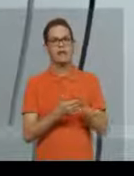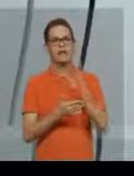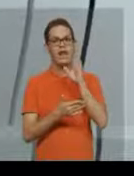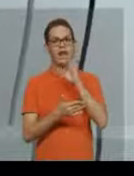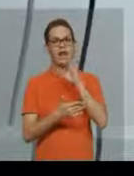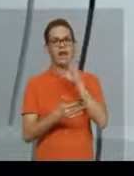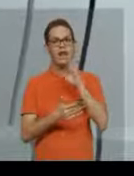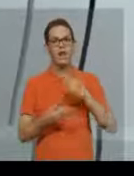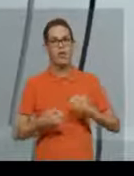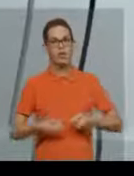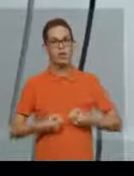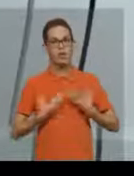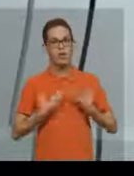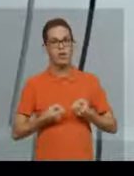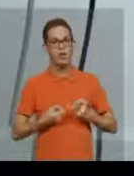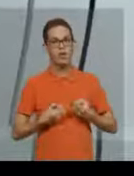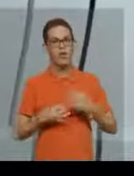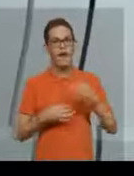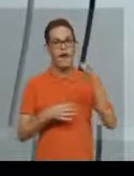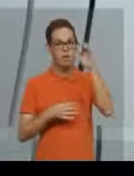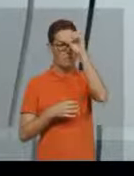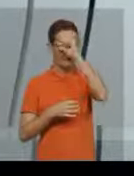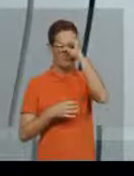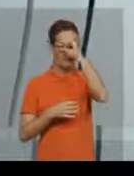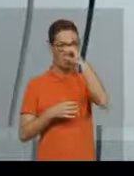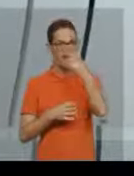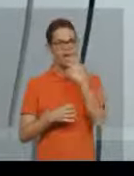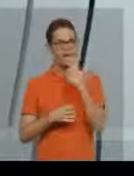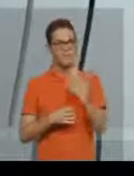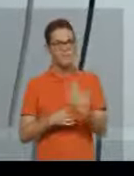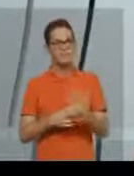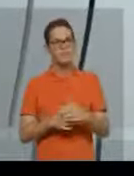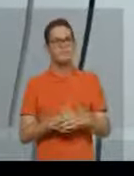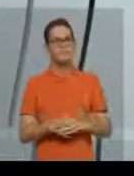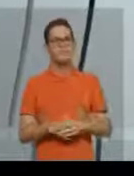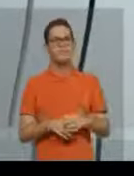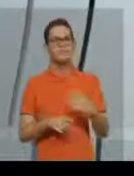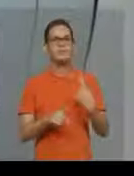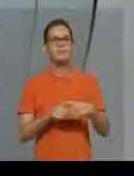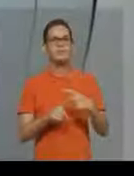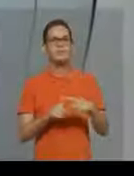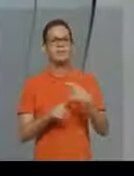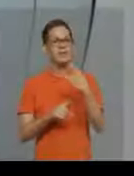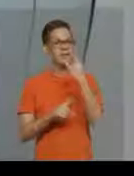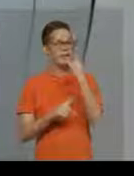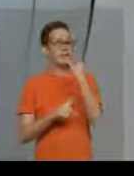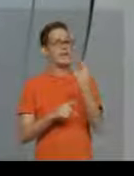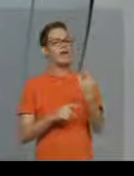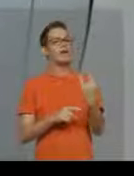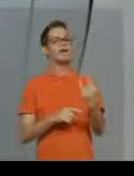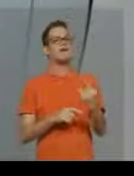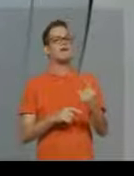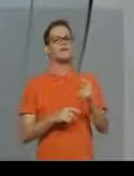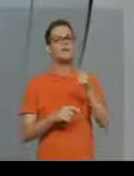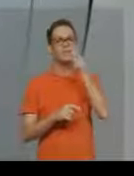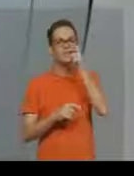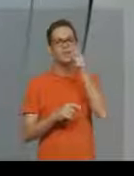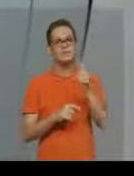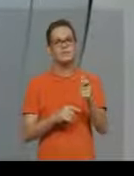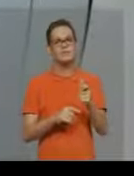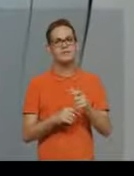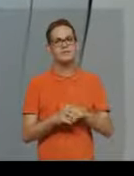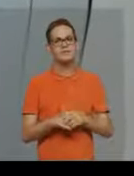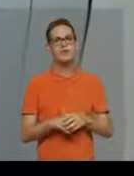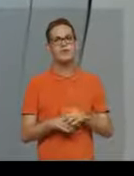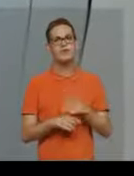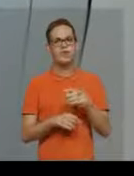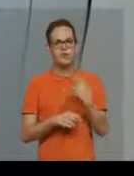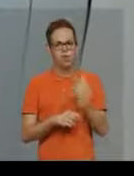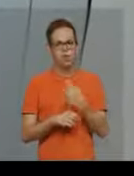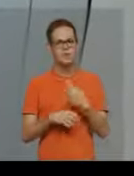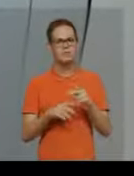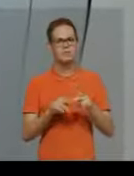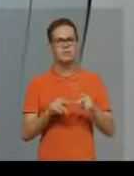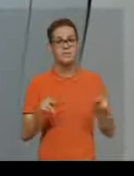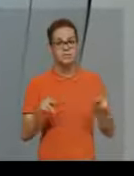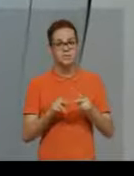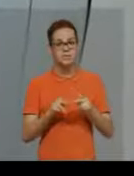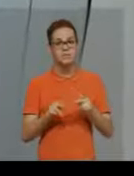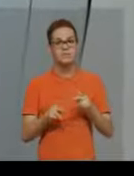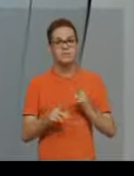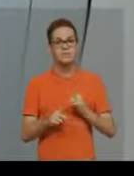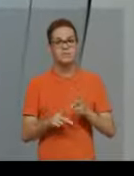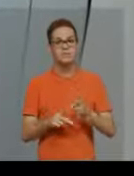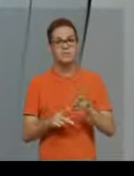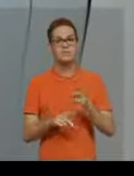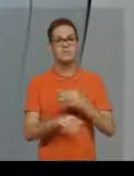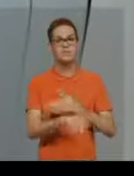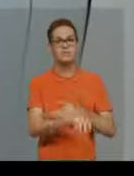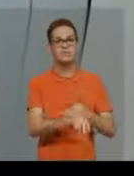sempre fiz isso nas aulas, para atrair o interesse. Sim. Porque uma das coisas a gente que é professor faz muito,